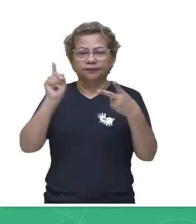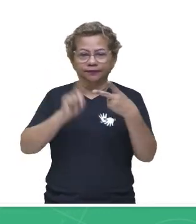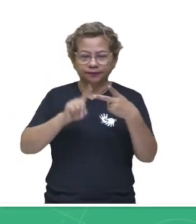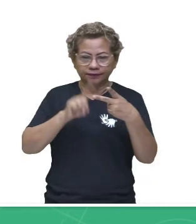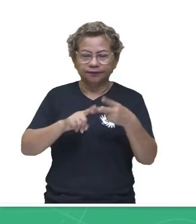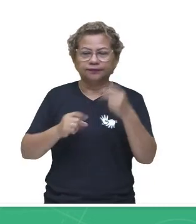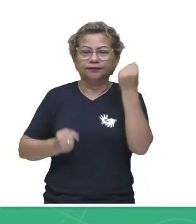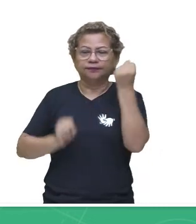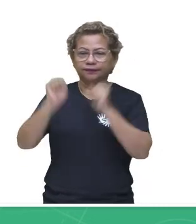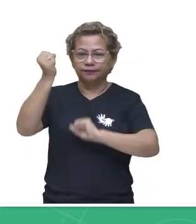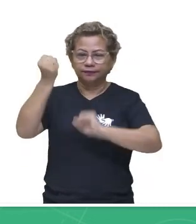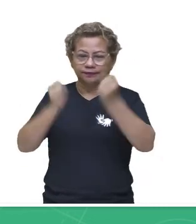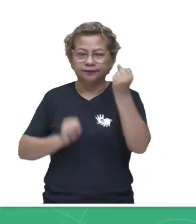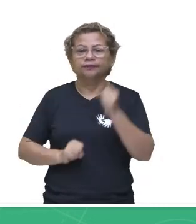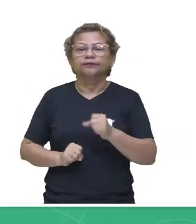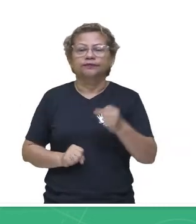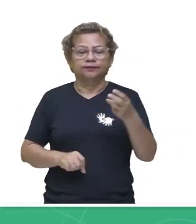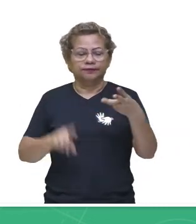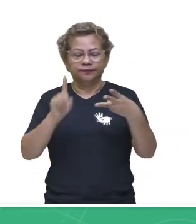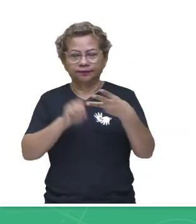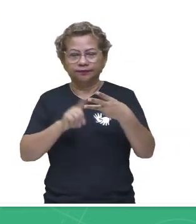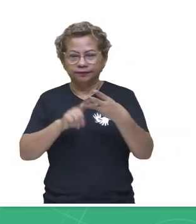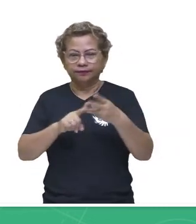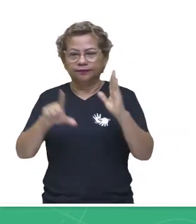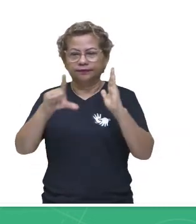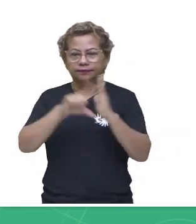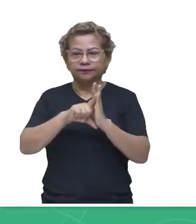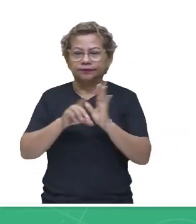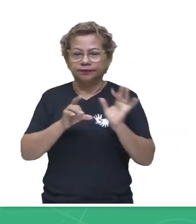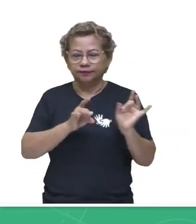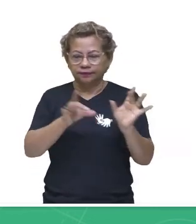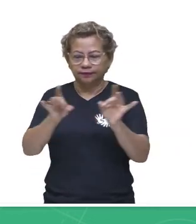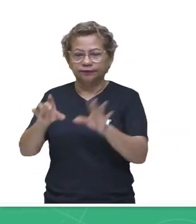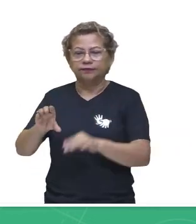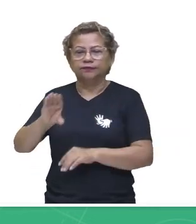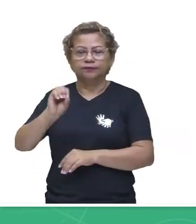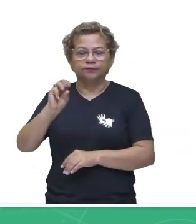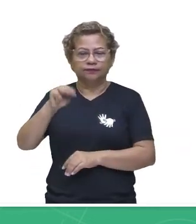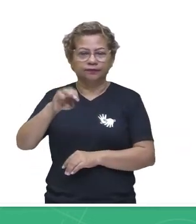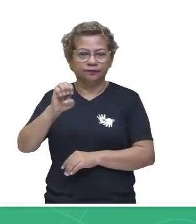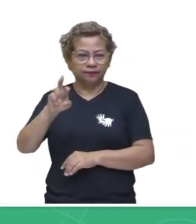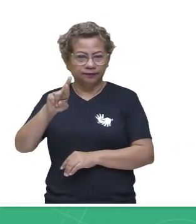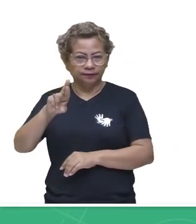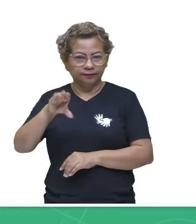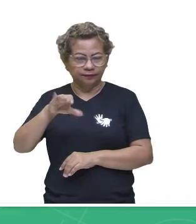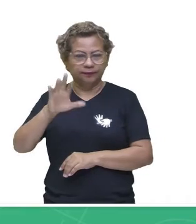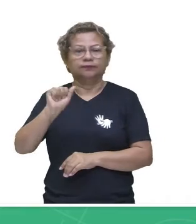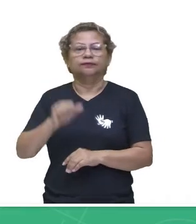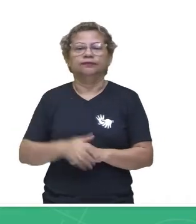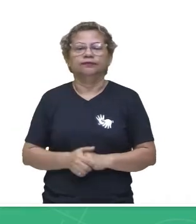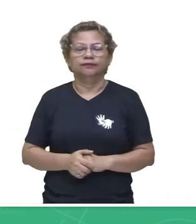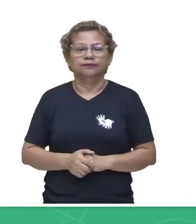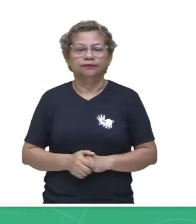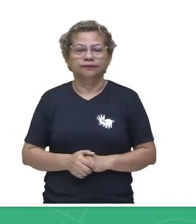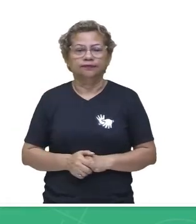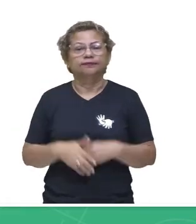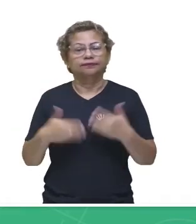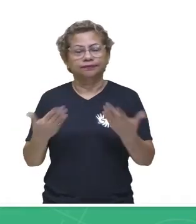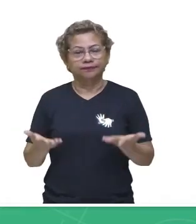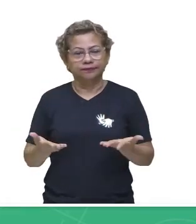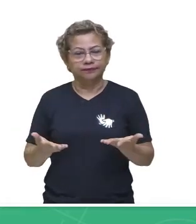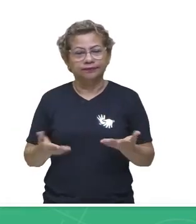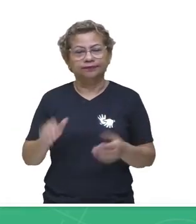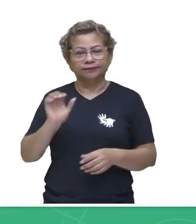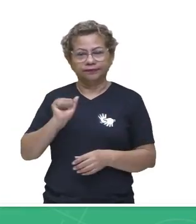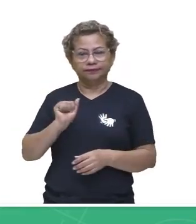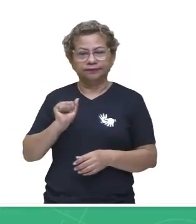indústria. E o setor terciário, que é o comércio, os bens imateriais, assim como o setor financeiro. Então, aí a gente tem a